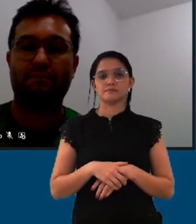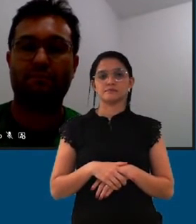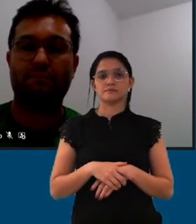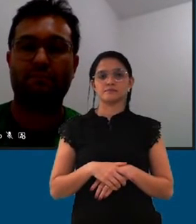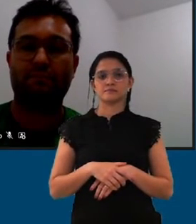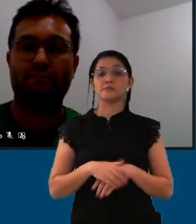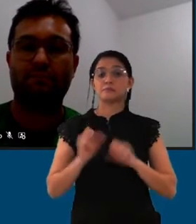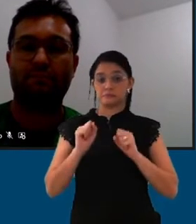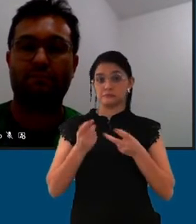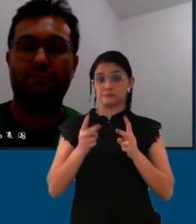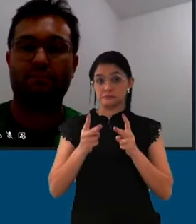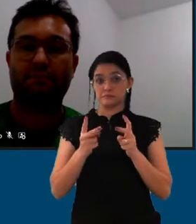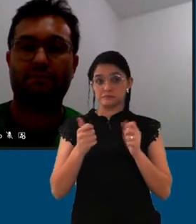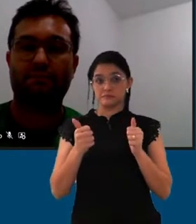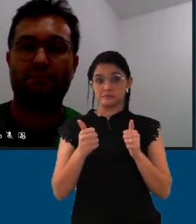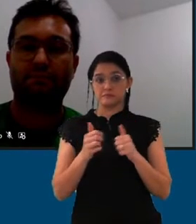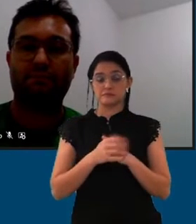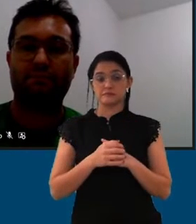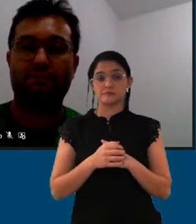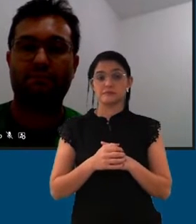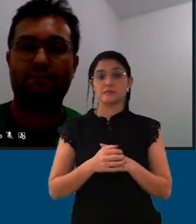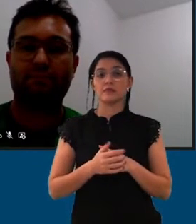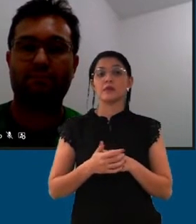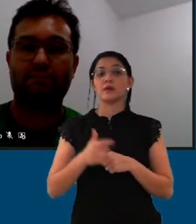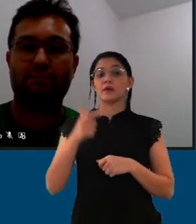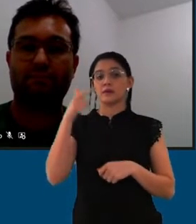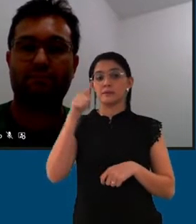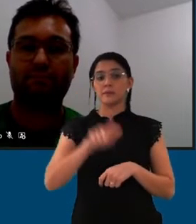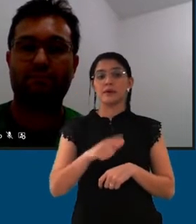Pode continuar, Aline? Está de boa aí? Uma vez